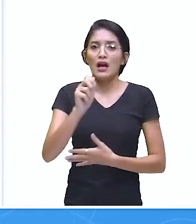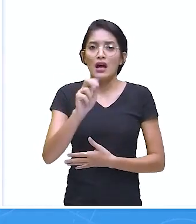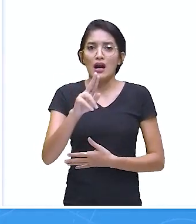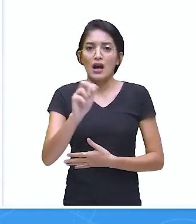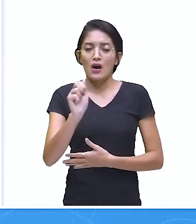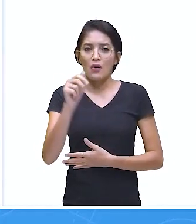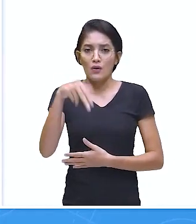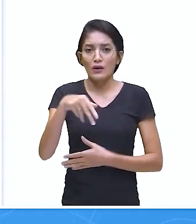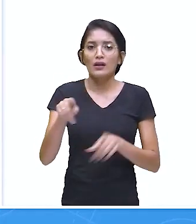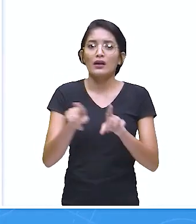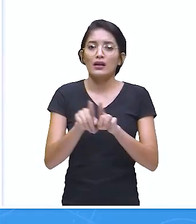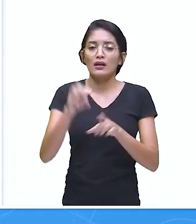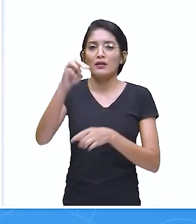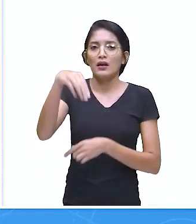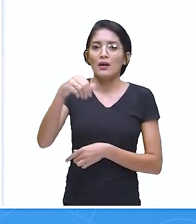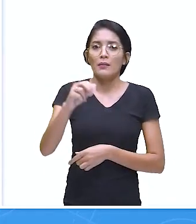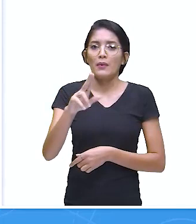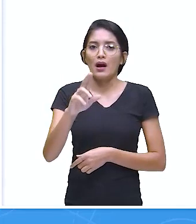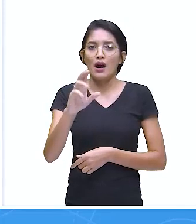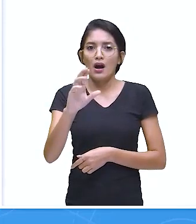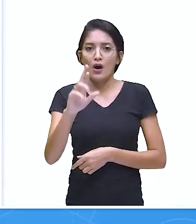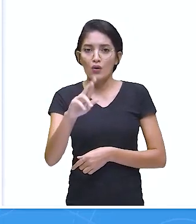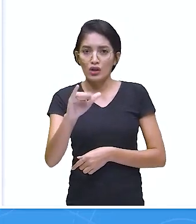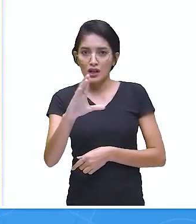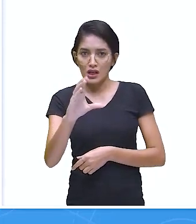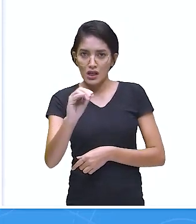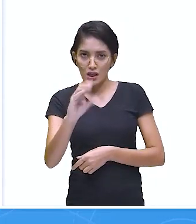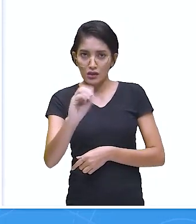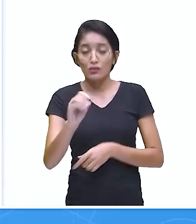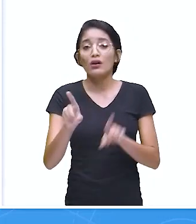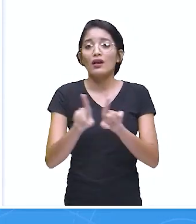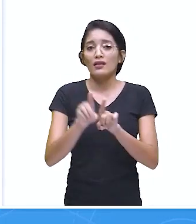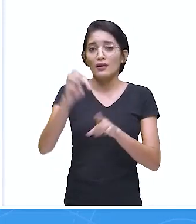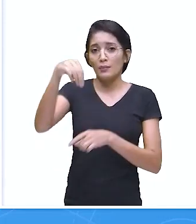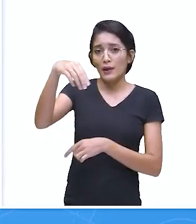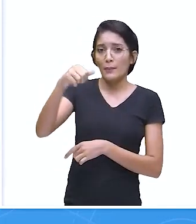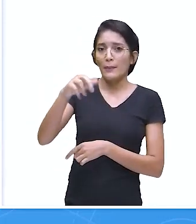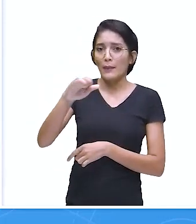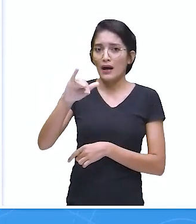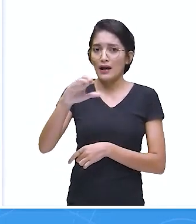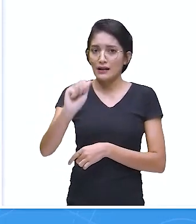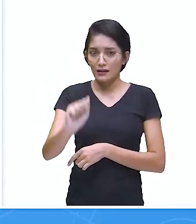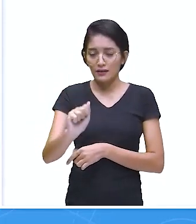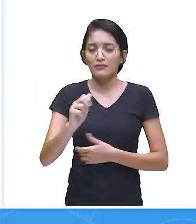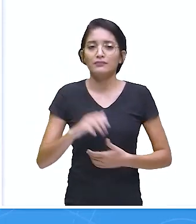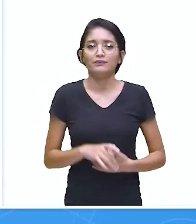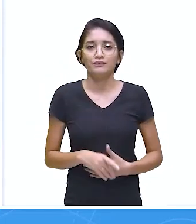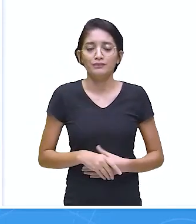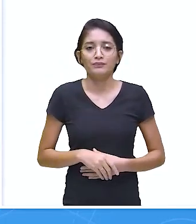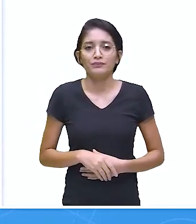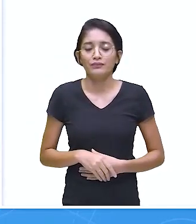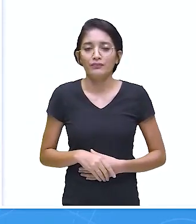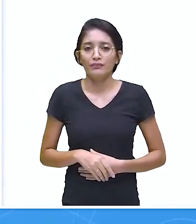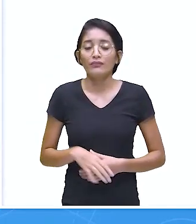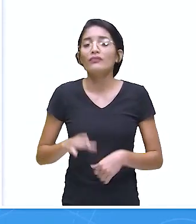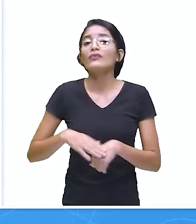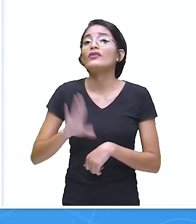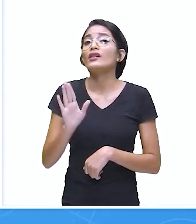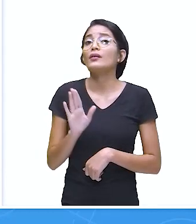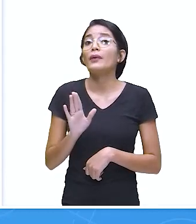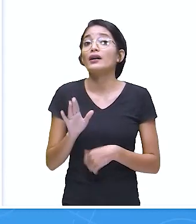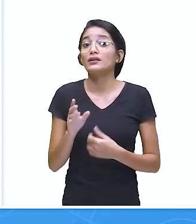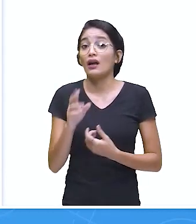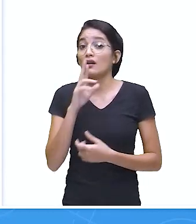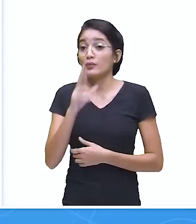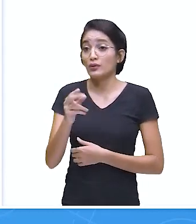do Maurício. Quem mais? Maurício, Maria Eduarda. É isso aí, Maria Eduarda. Quem mais? A segunda é a letra B,